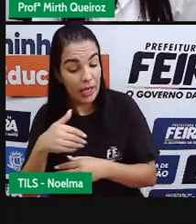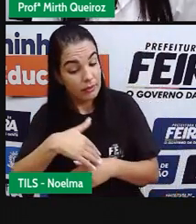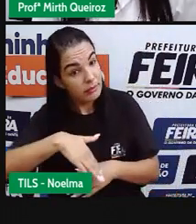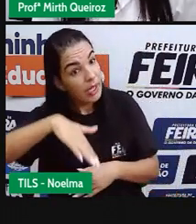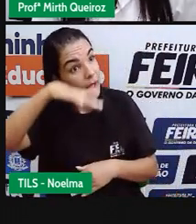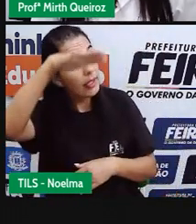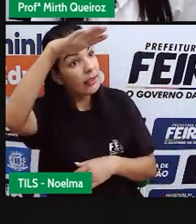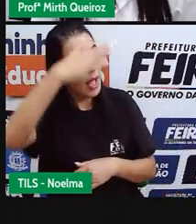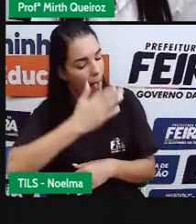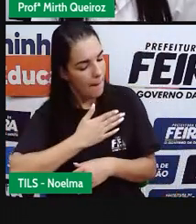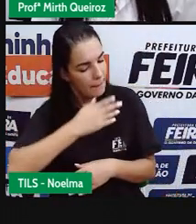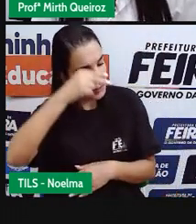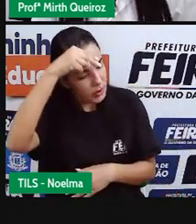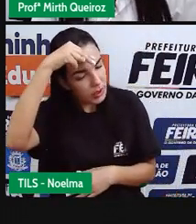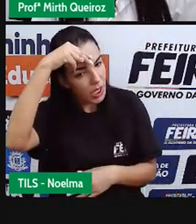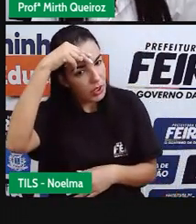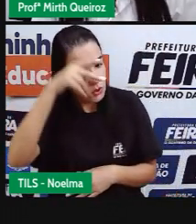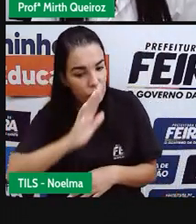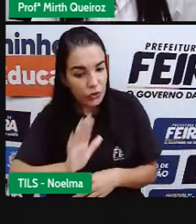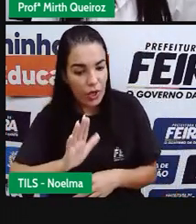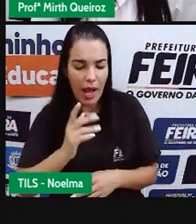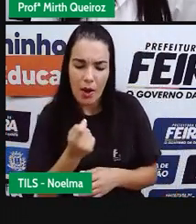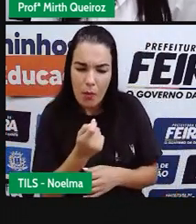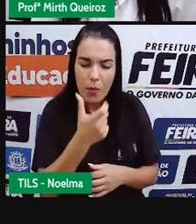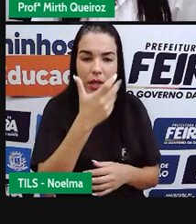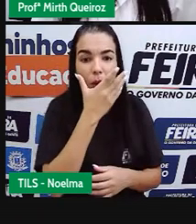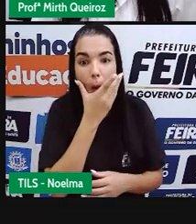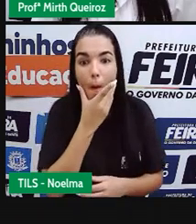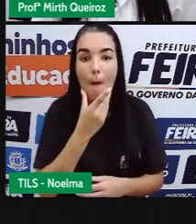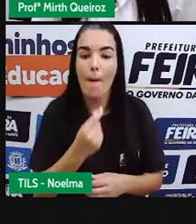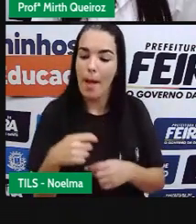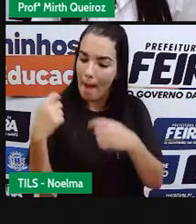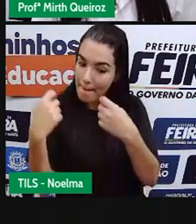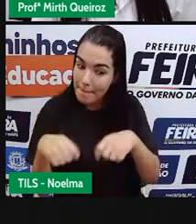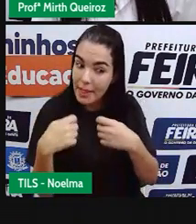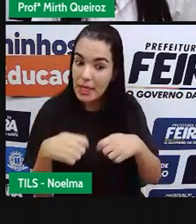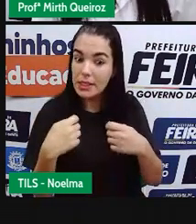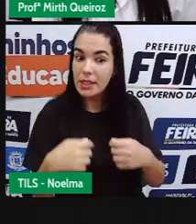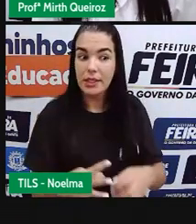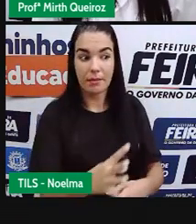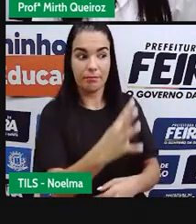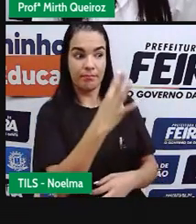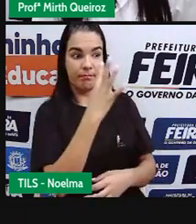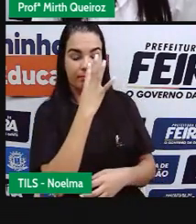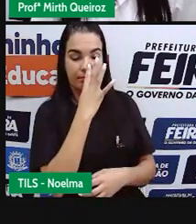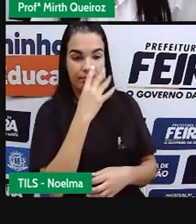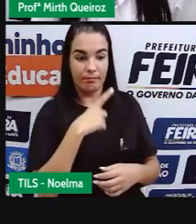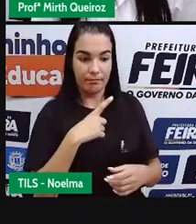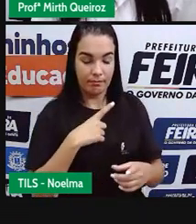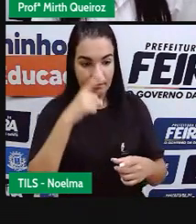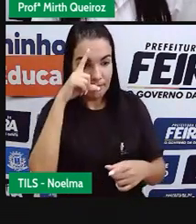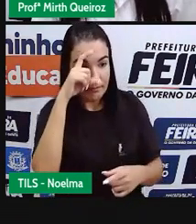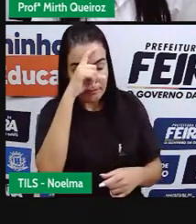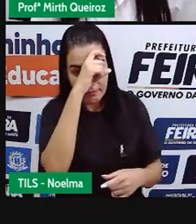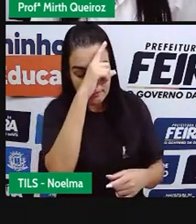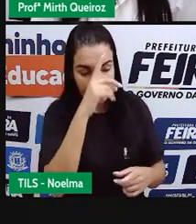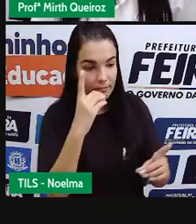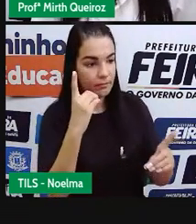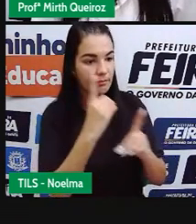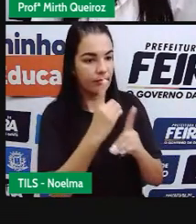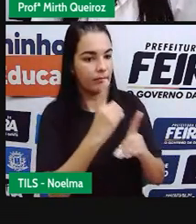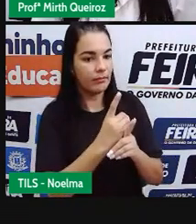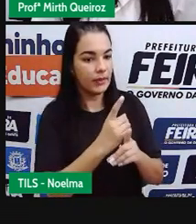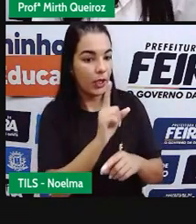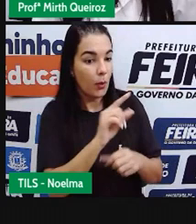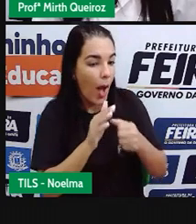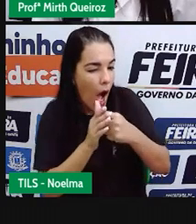neto. Já é quase um homem e precisa encarar os desafios de frente, sem correr ou